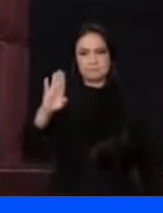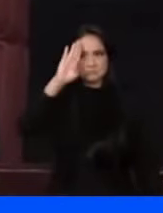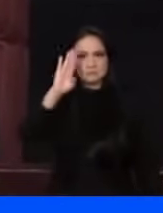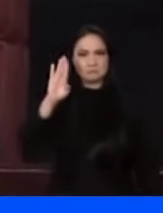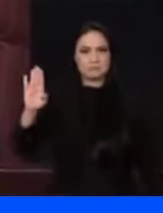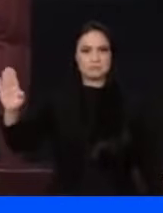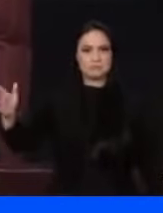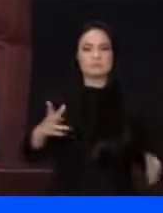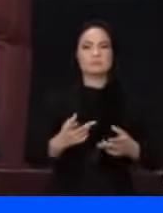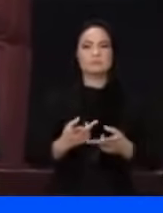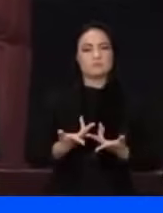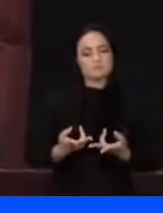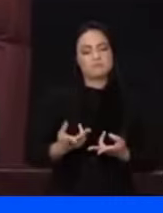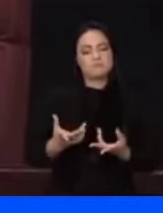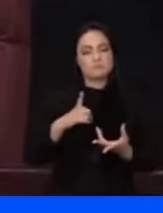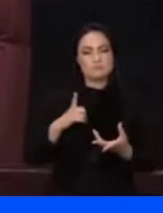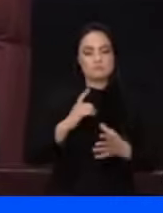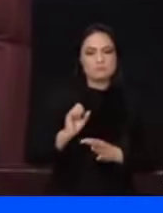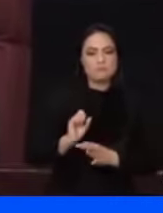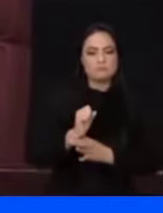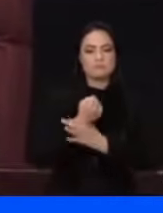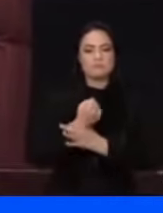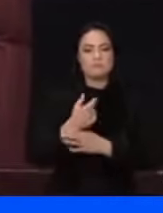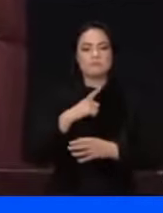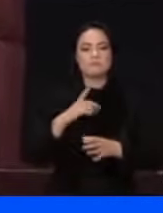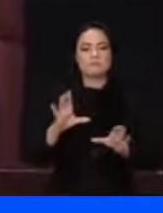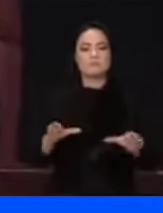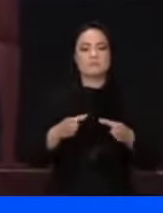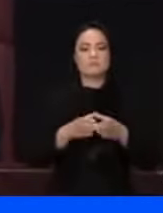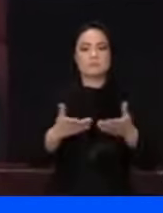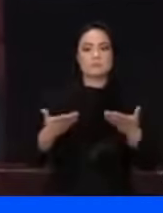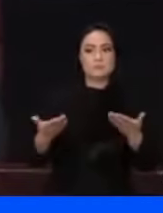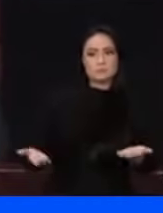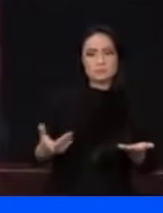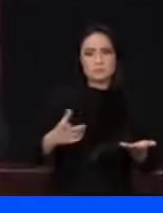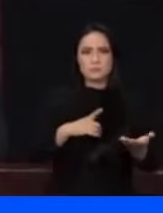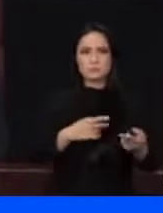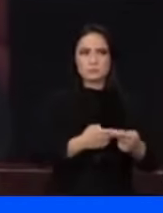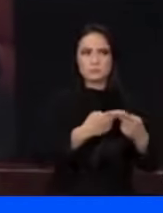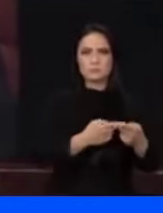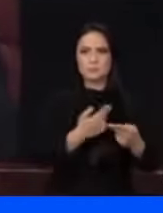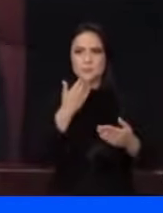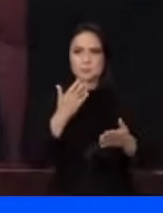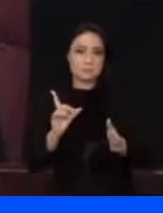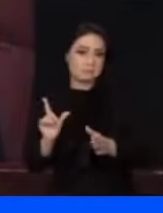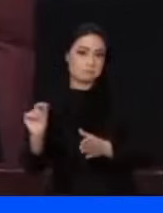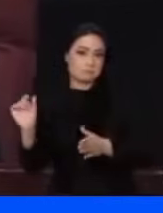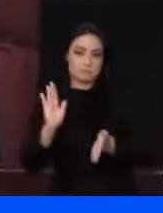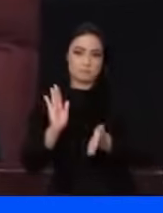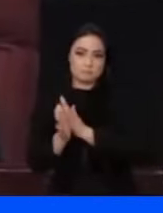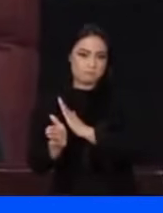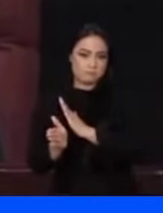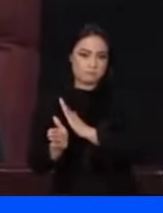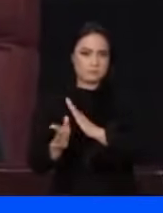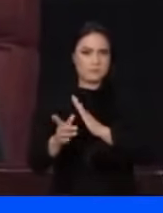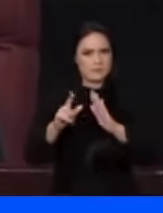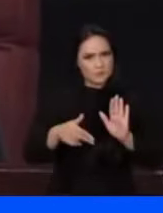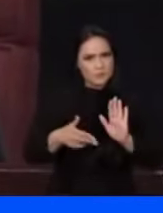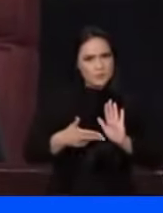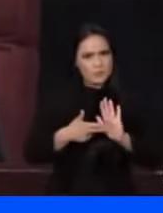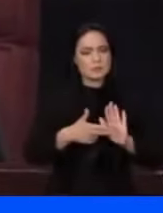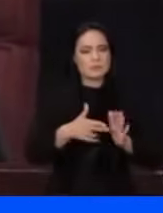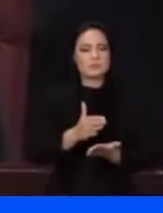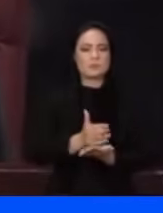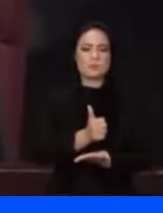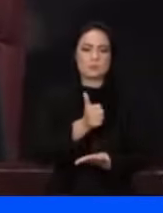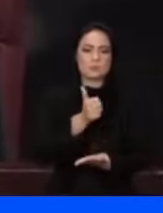segure as tropas, ou participa ou pede para sair. Veja, aqui é uma confissão